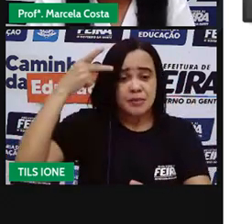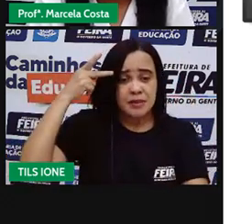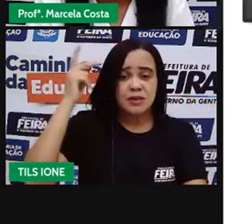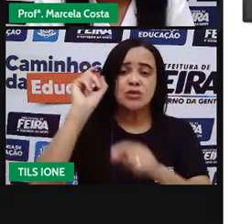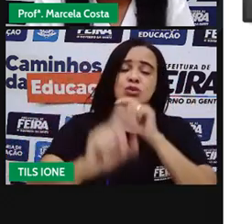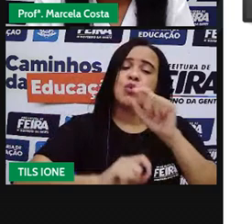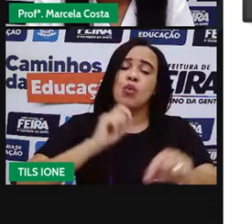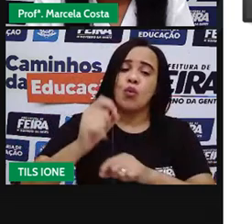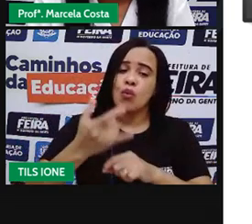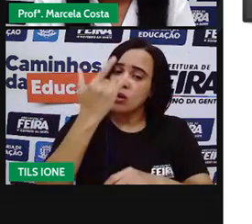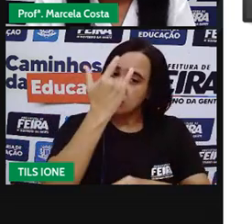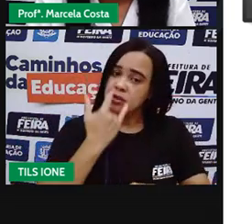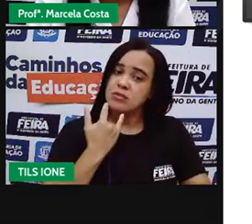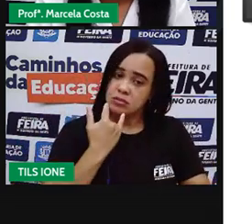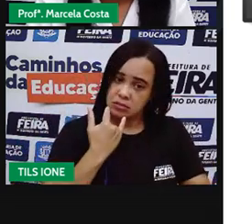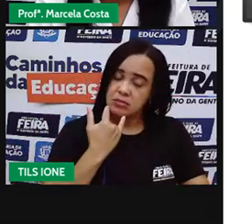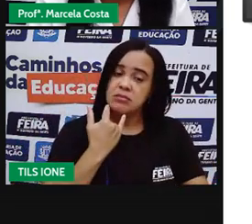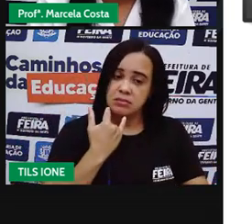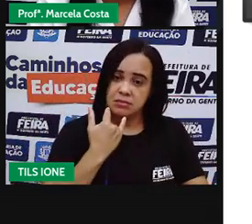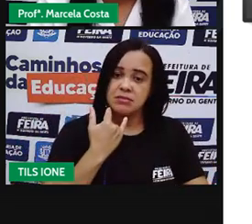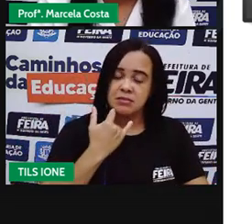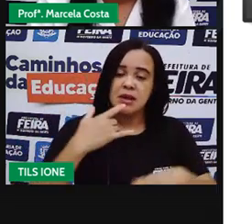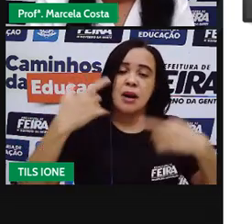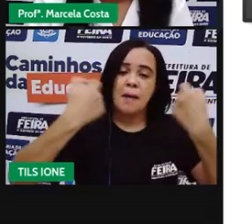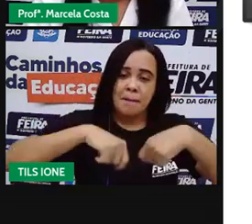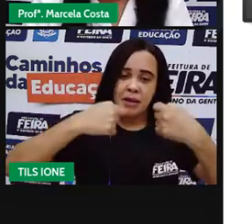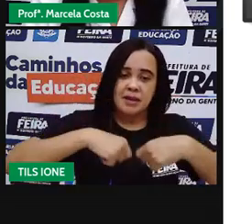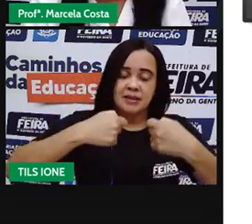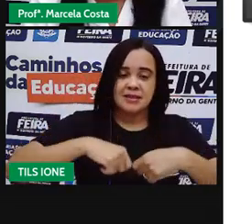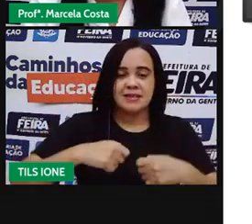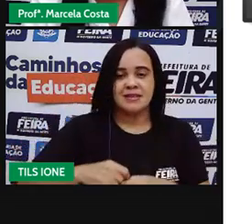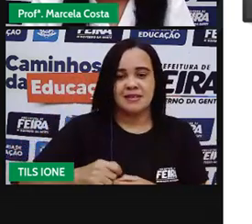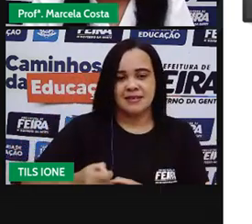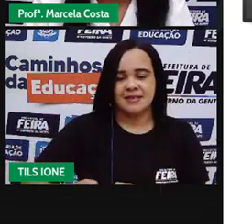é cega, né? E aí ela precisa usar